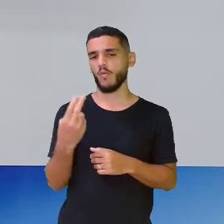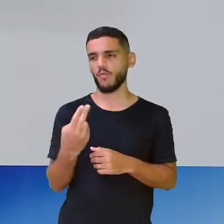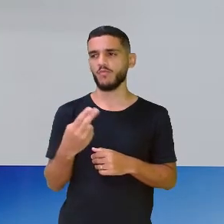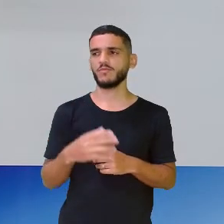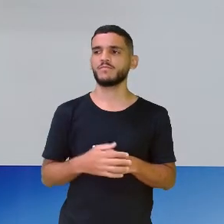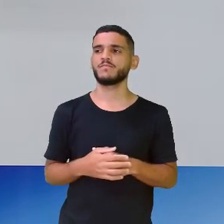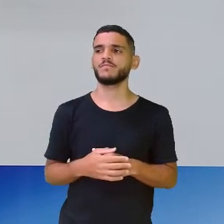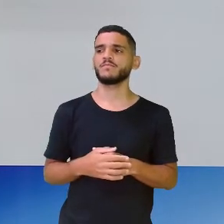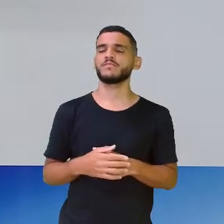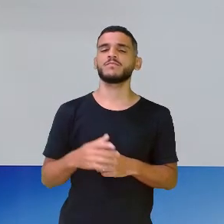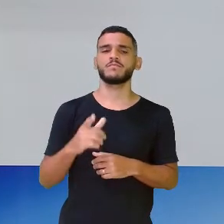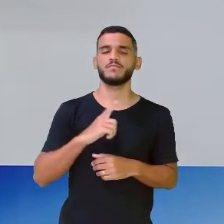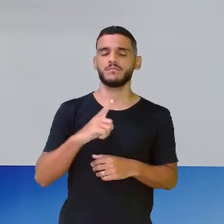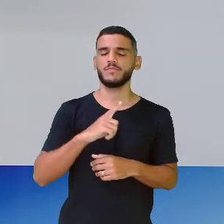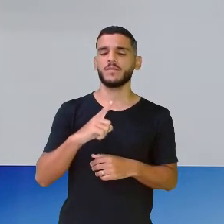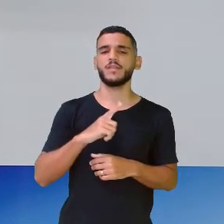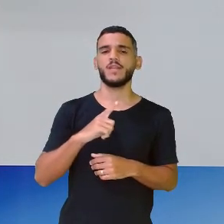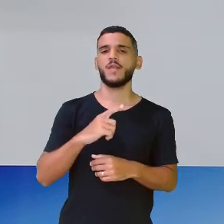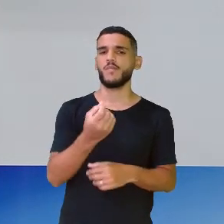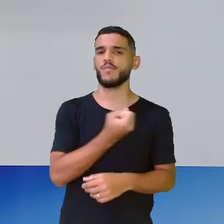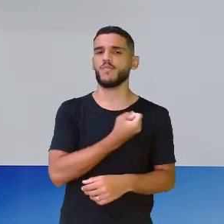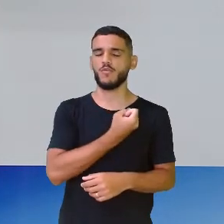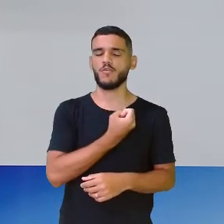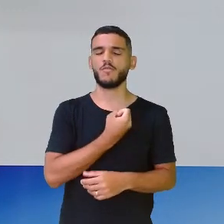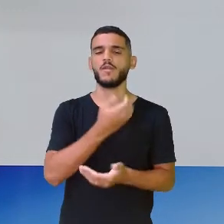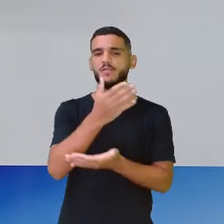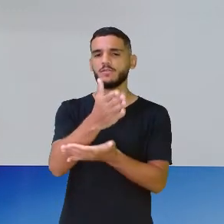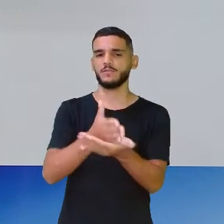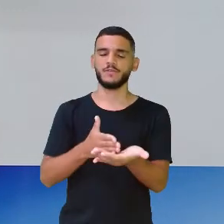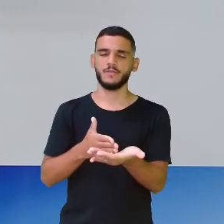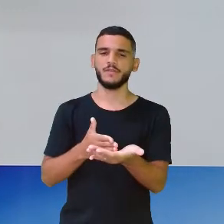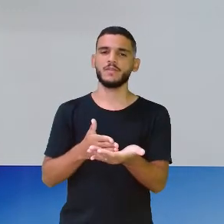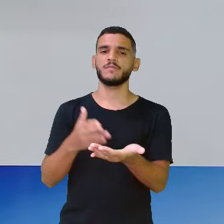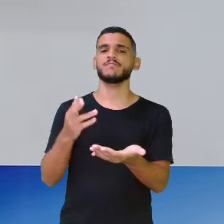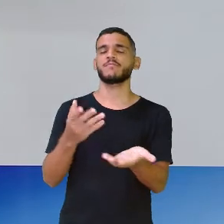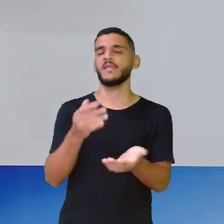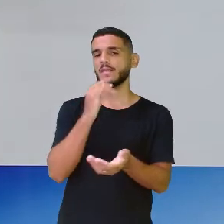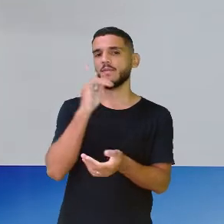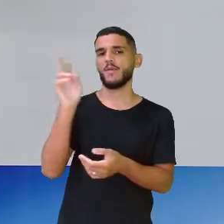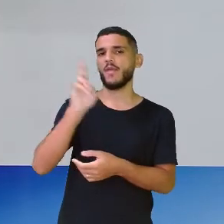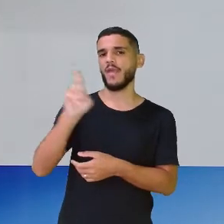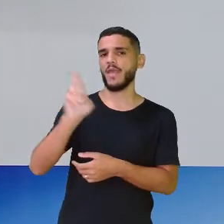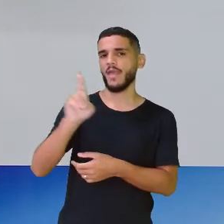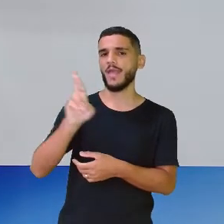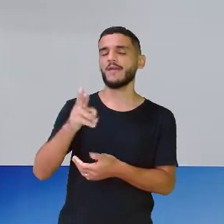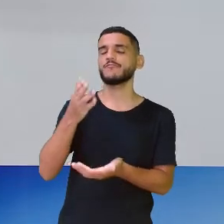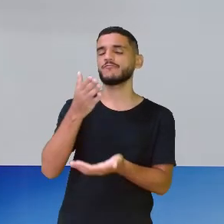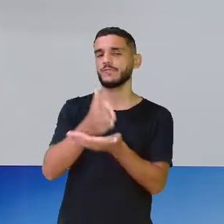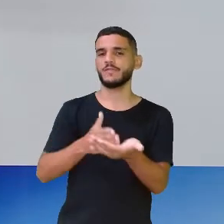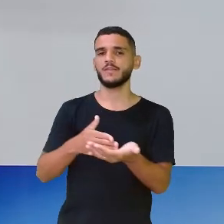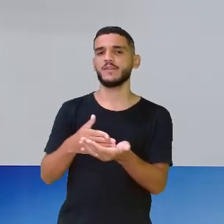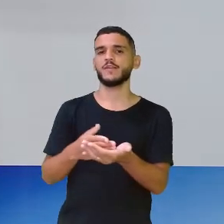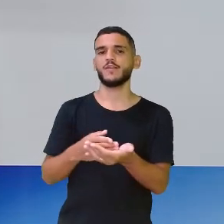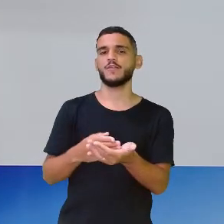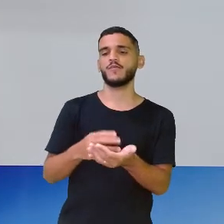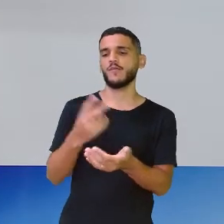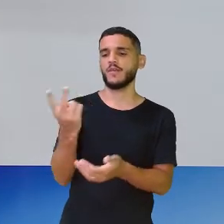tenho o meu inteiro que foi dividido, meu real que foi dividido em 2 moedas de 50